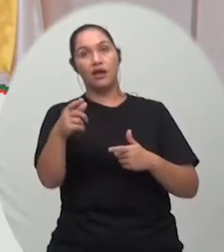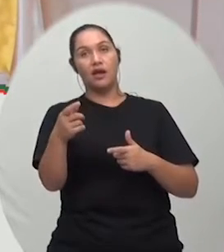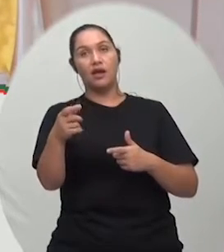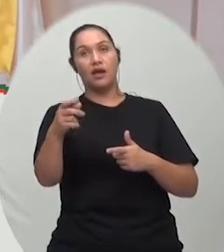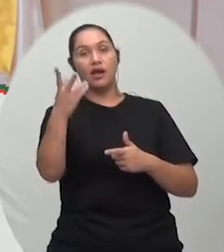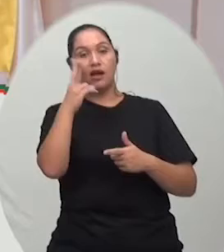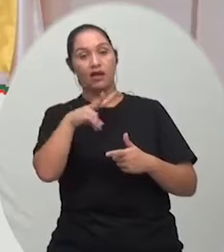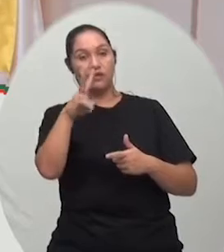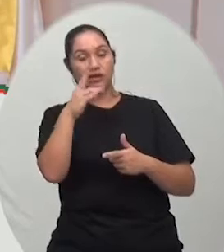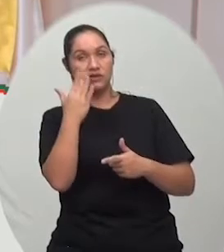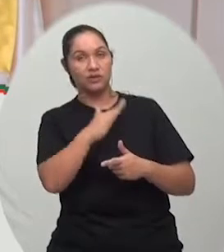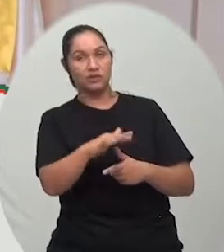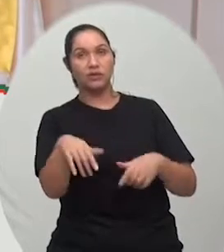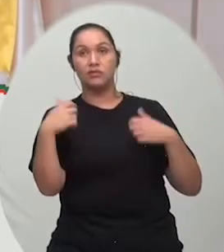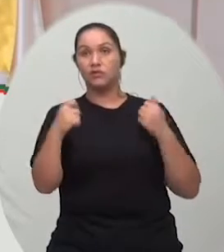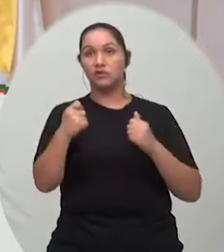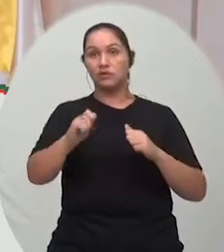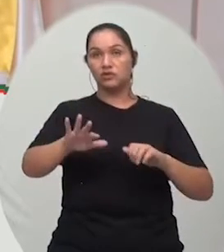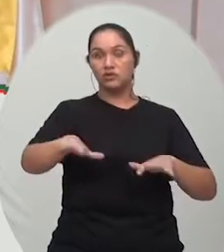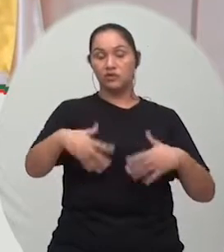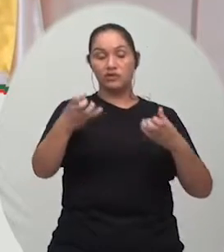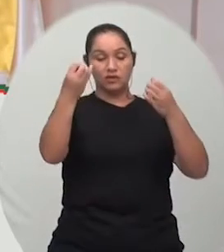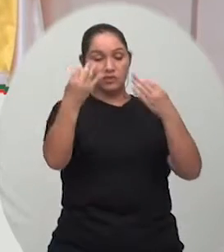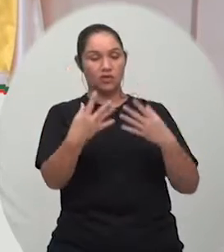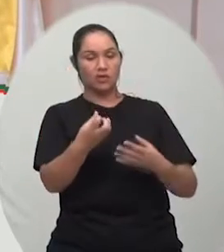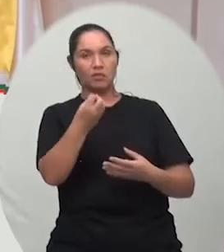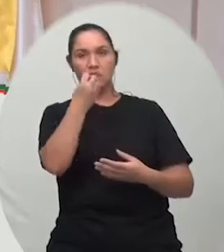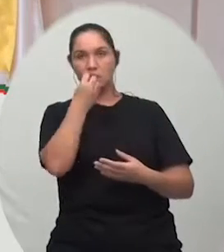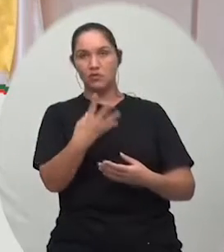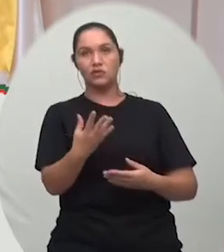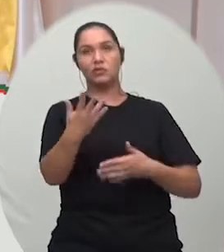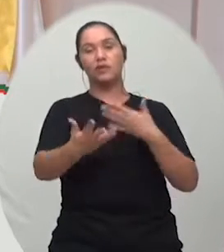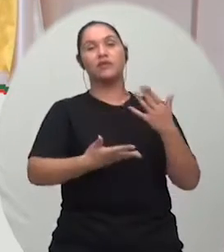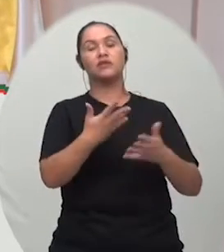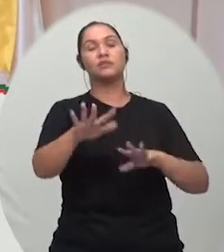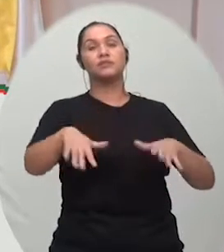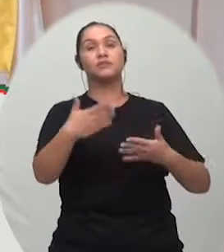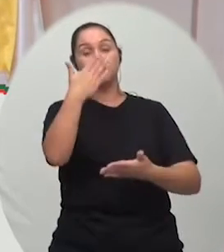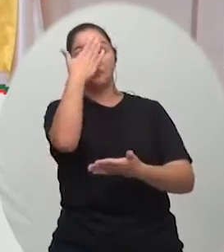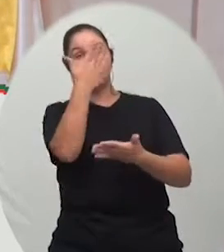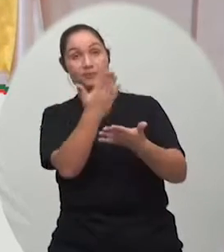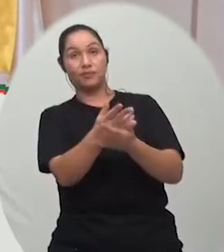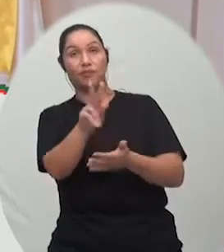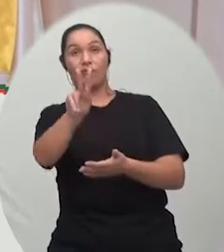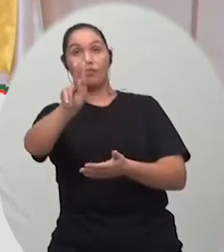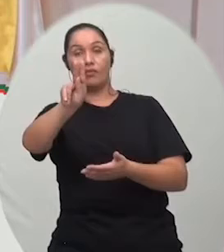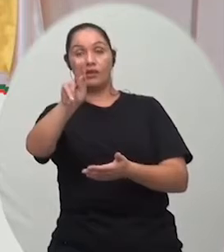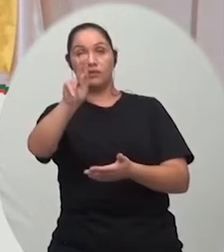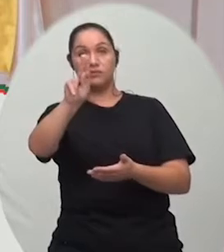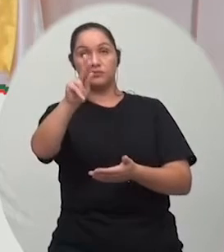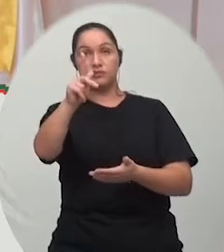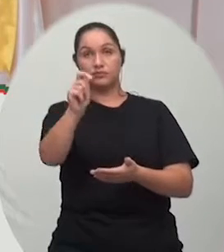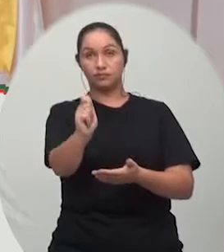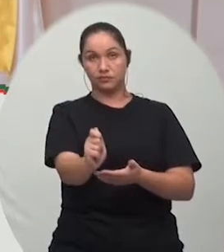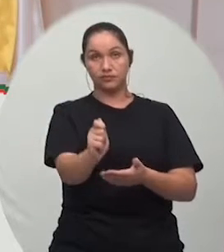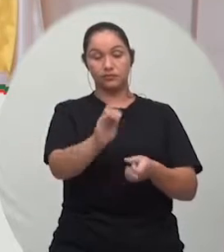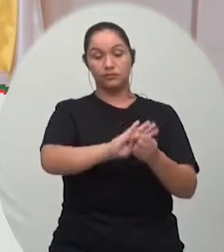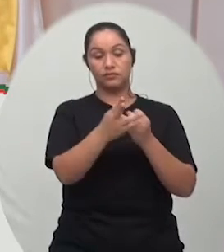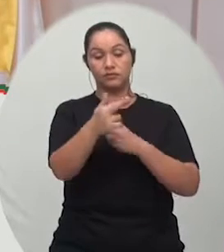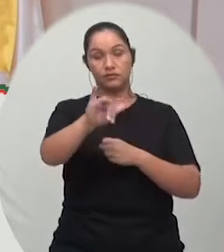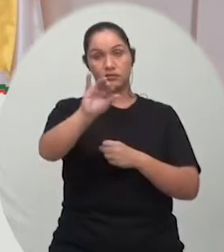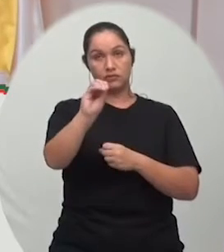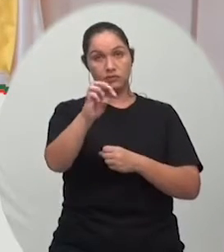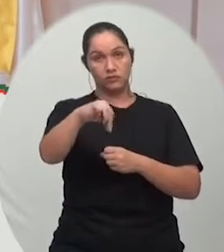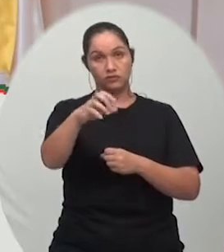do serviço e foi muito bem atendida. Então nós acreditamos que essa UPA do Rio Maina também vai fazer muito bem à